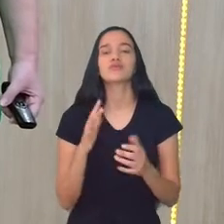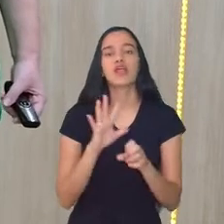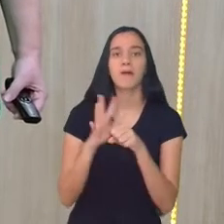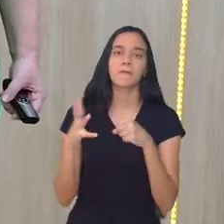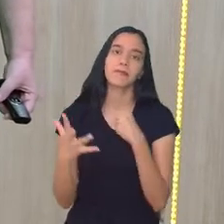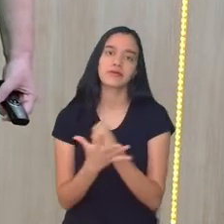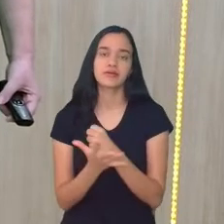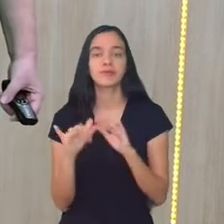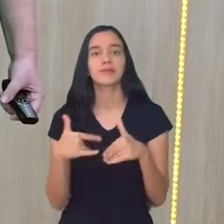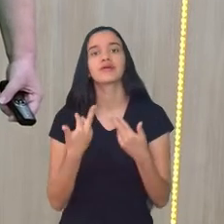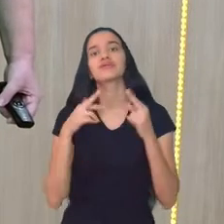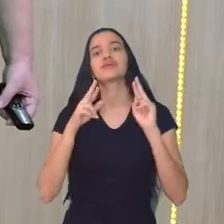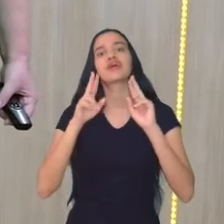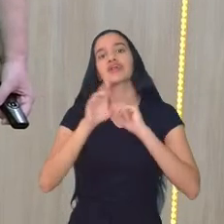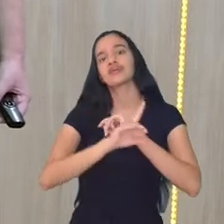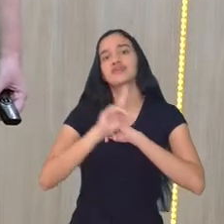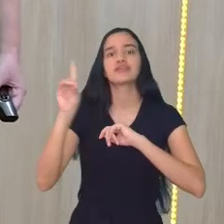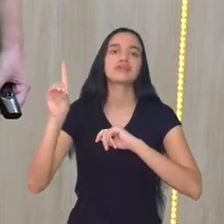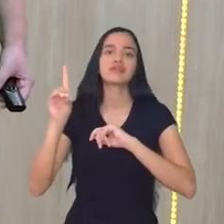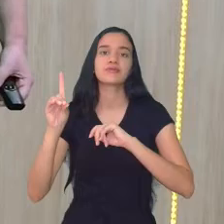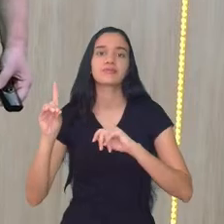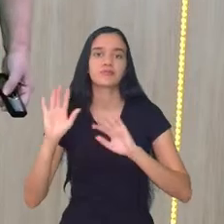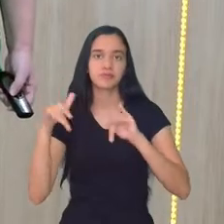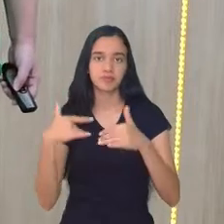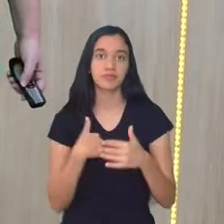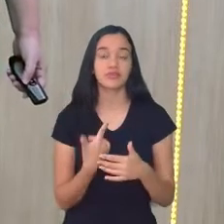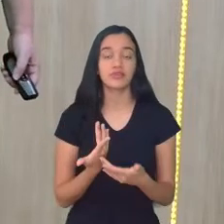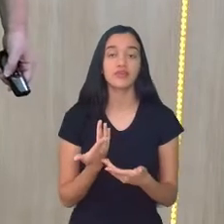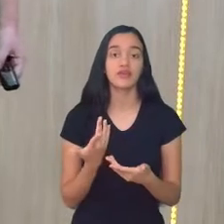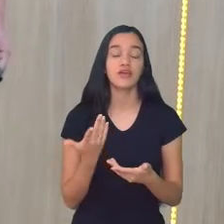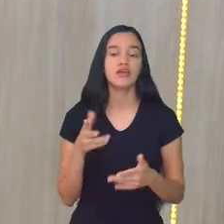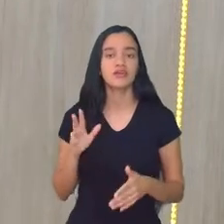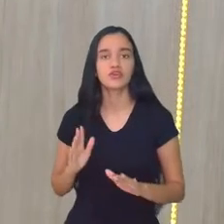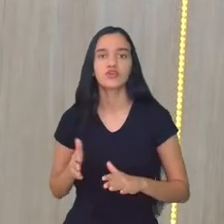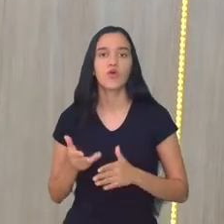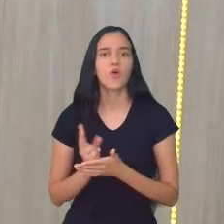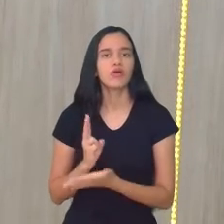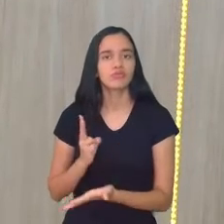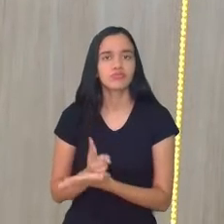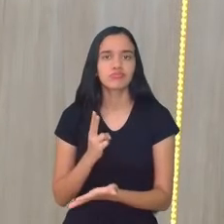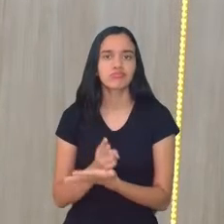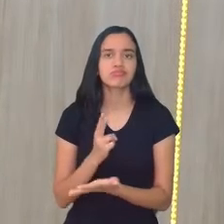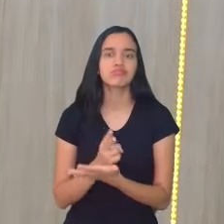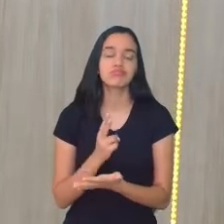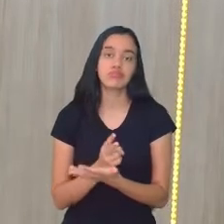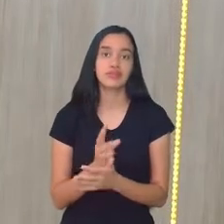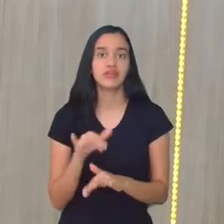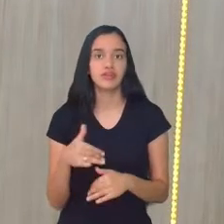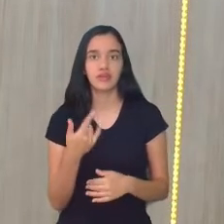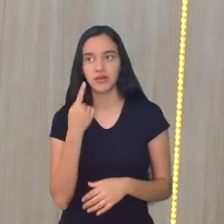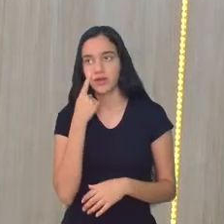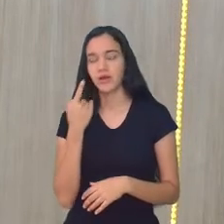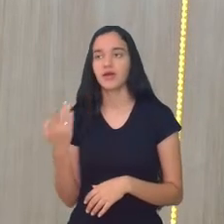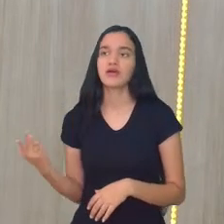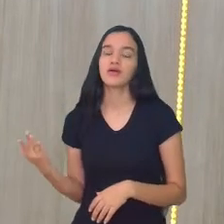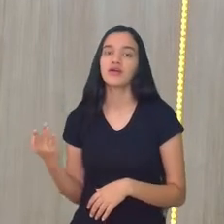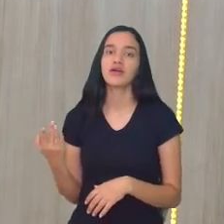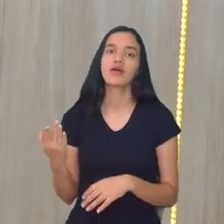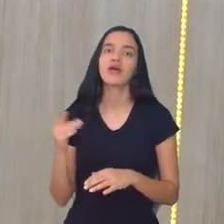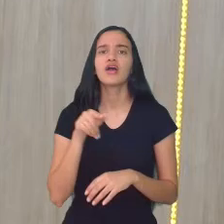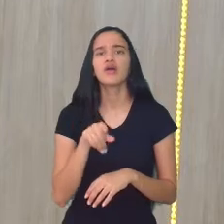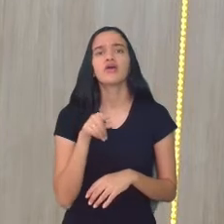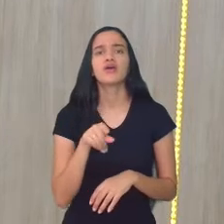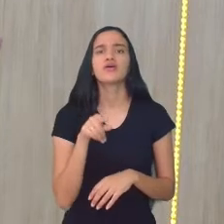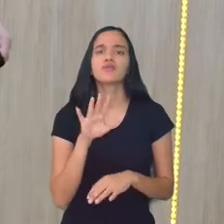mas estamos, graças a Deus, sob controle e tudo indica que caminhando para sair dela. Bom, quando